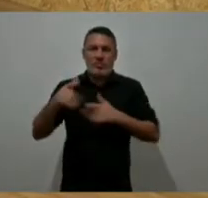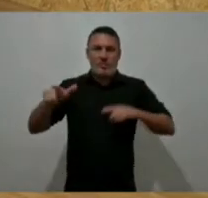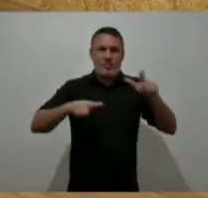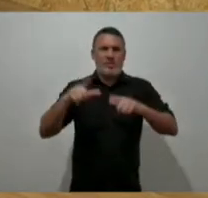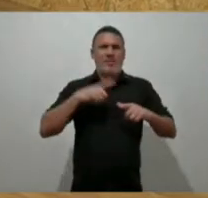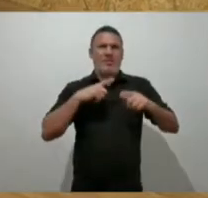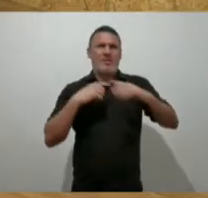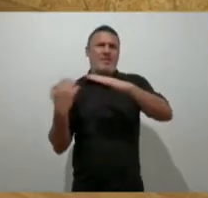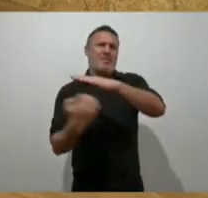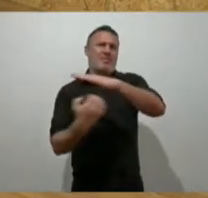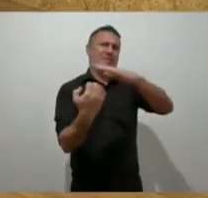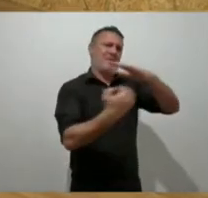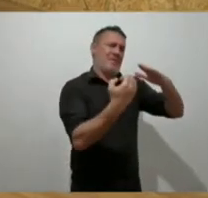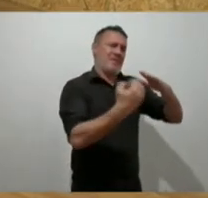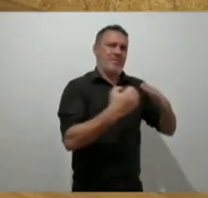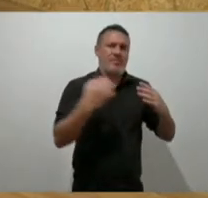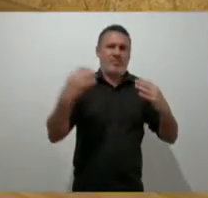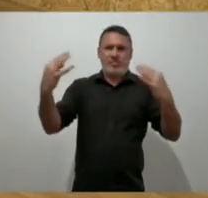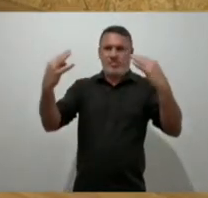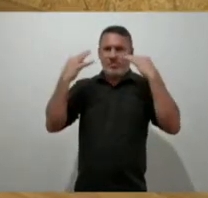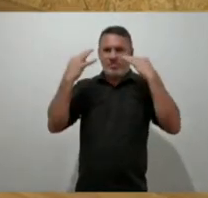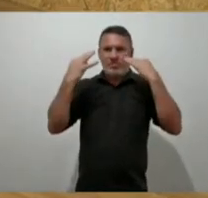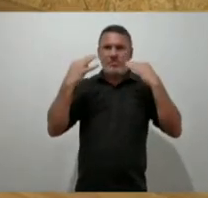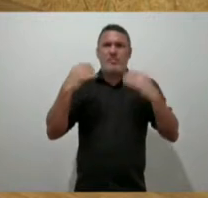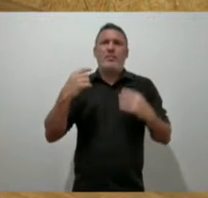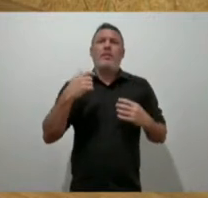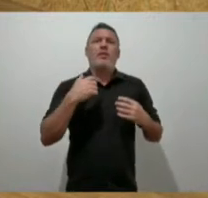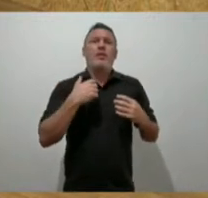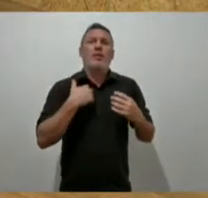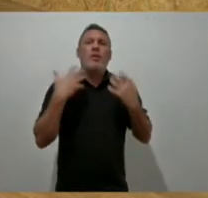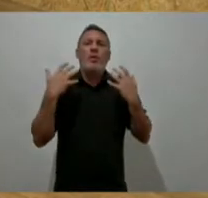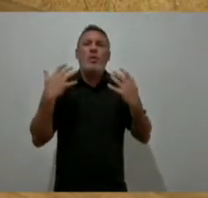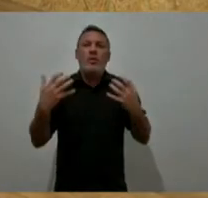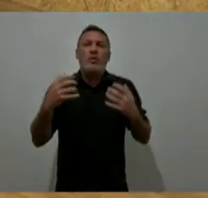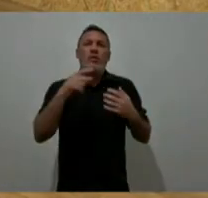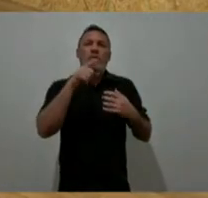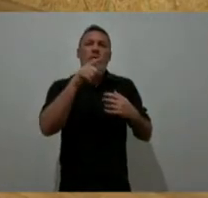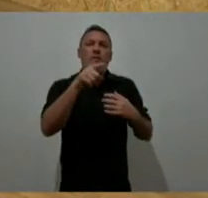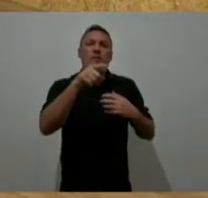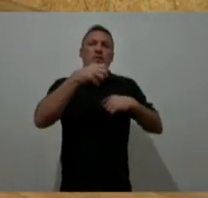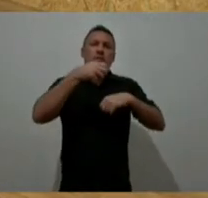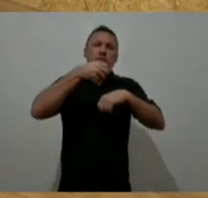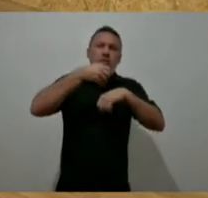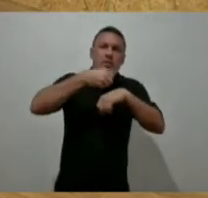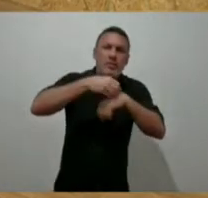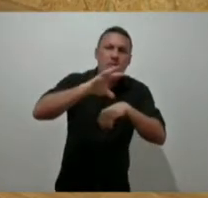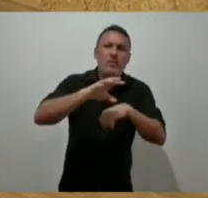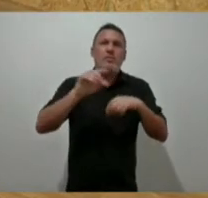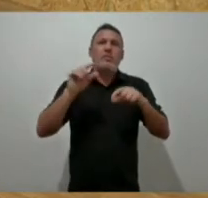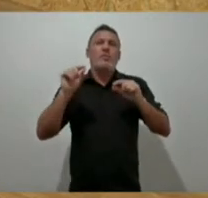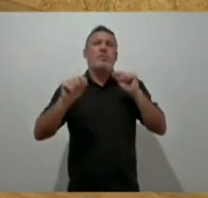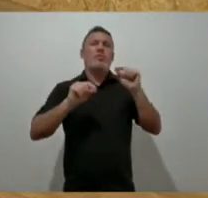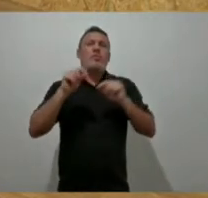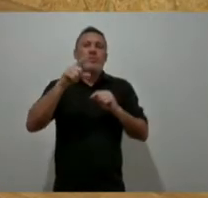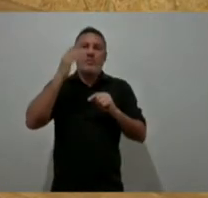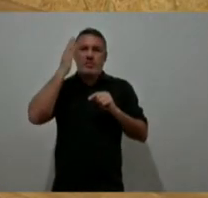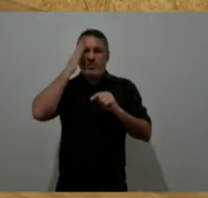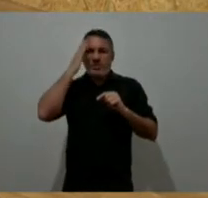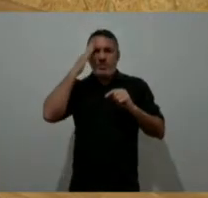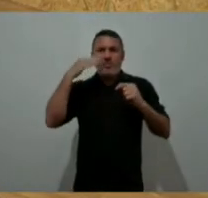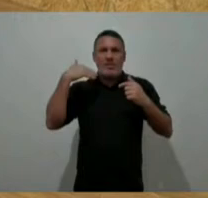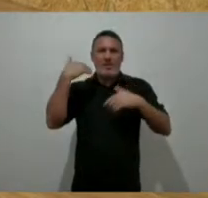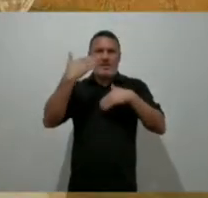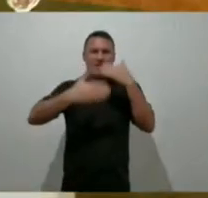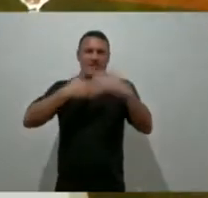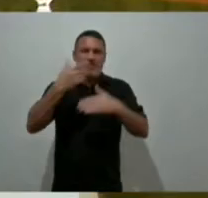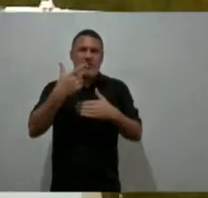você desse um recado sobre como que... A gente sabe que o desenvolvimento econômico, por muito tempo, ele